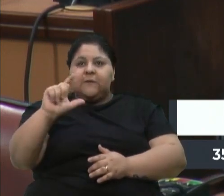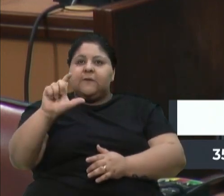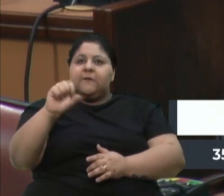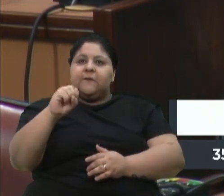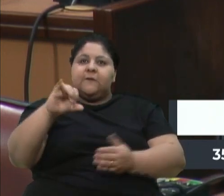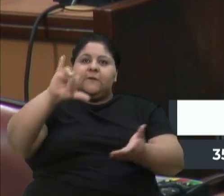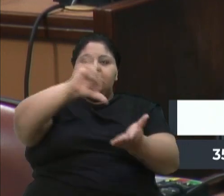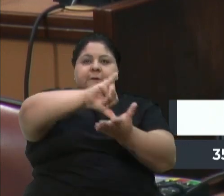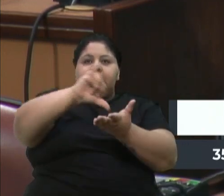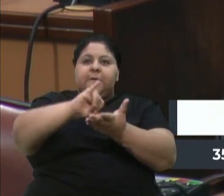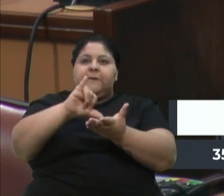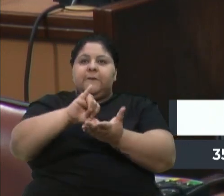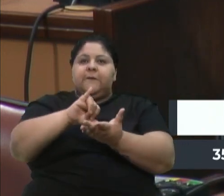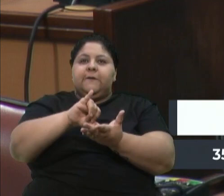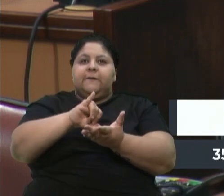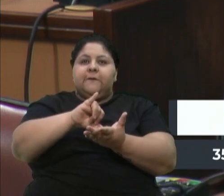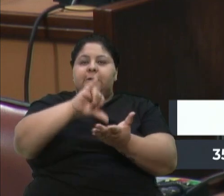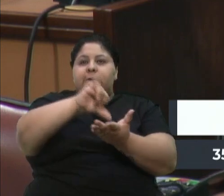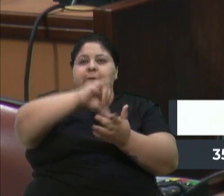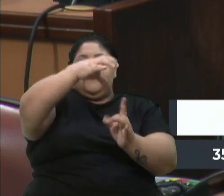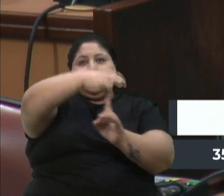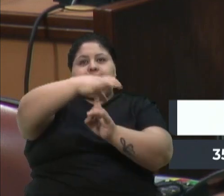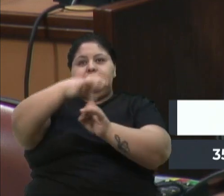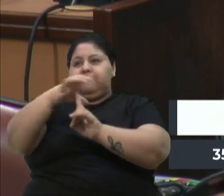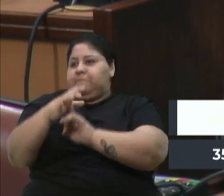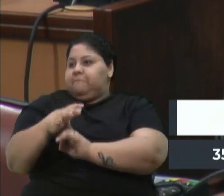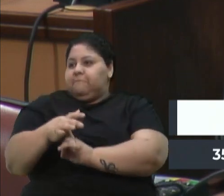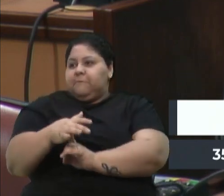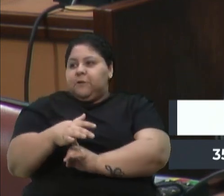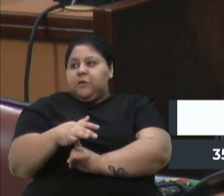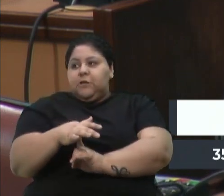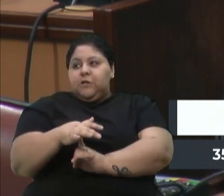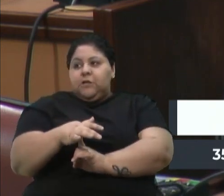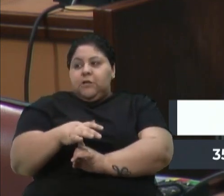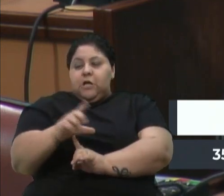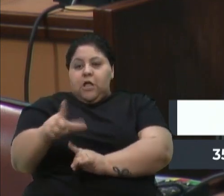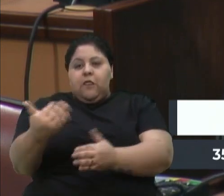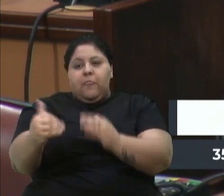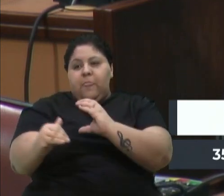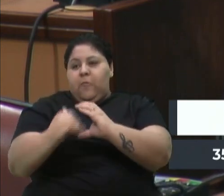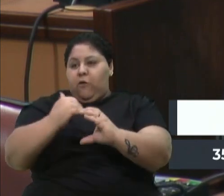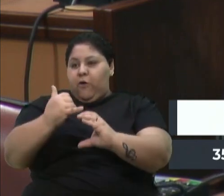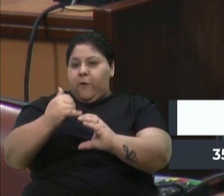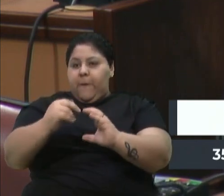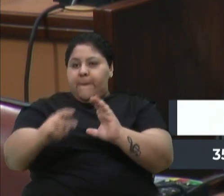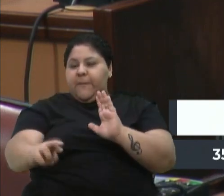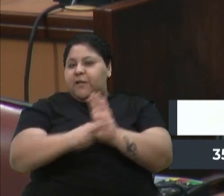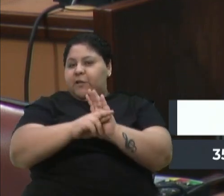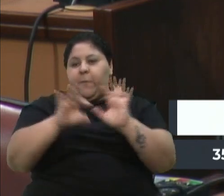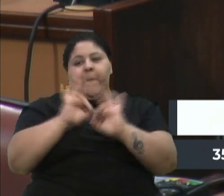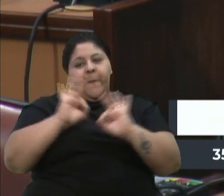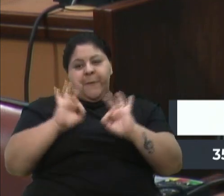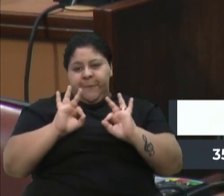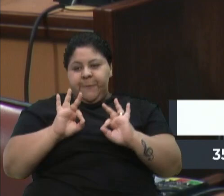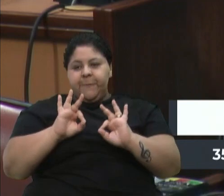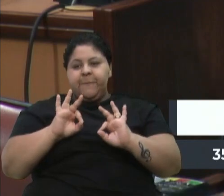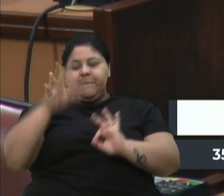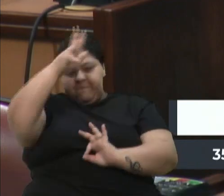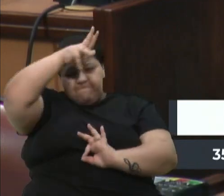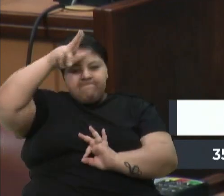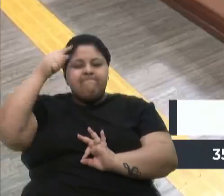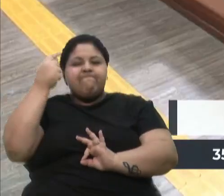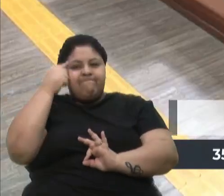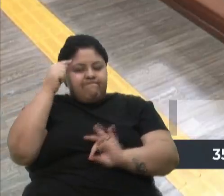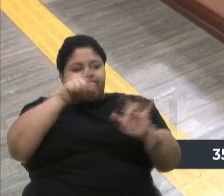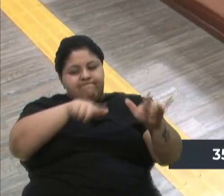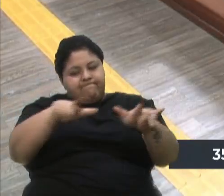nem sim, nem não, ou é legal ou não é legal, mas seria muito interessante a Prefeitura pensar também naquele local. Obrigado. Obrigado,